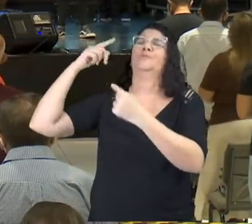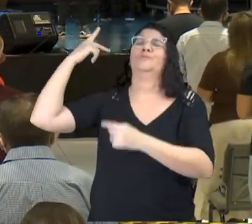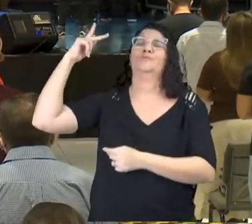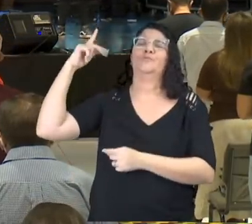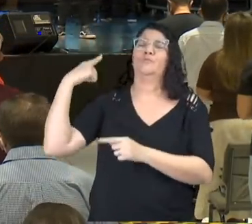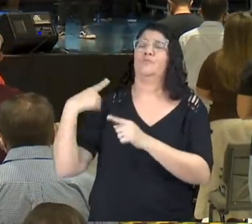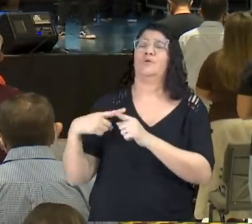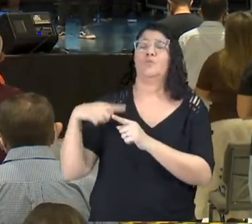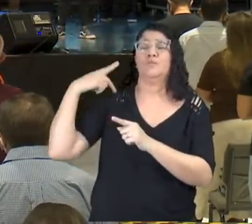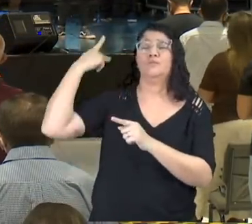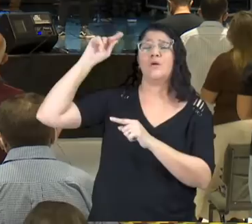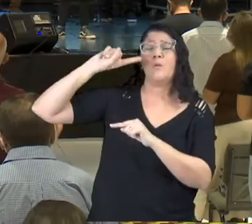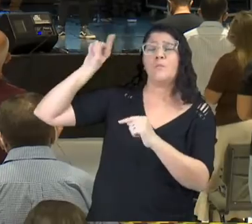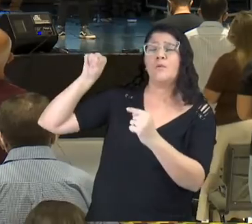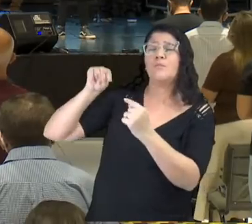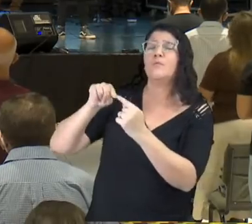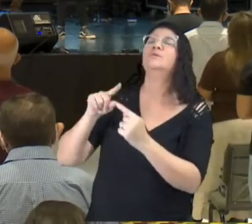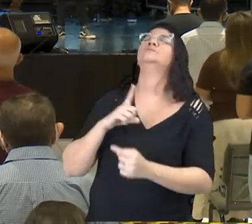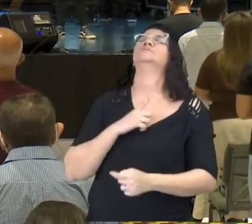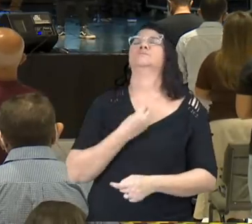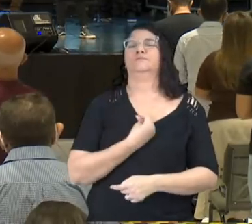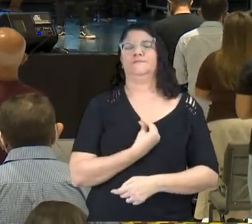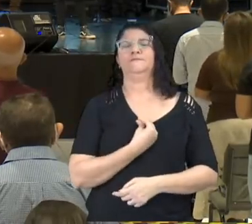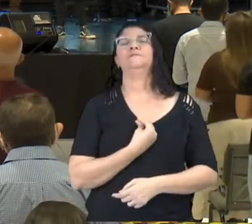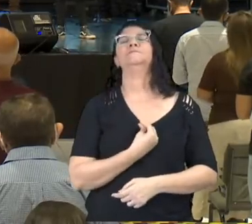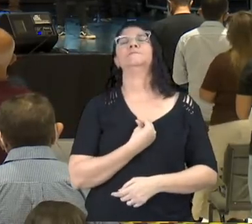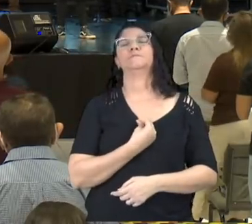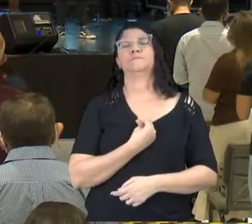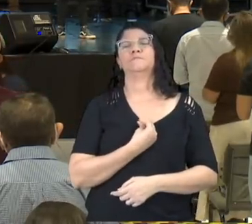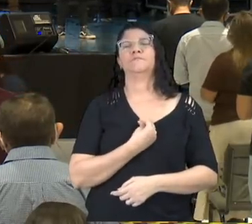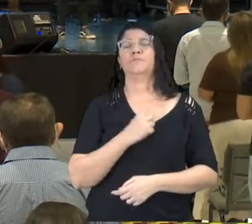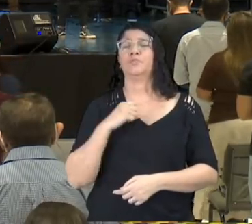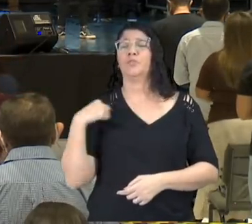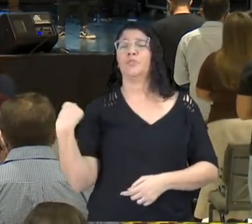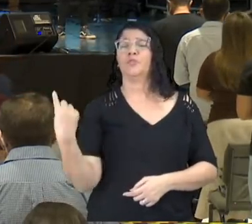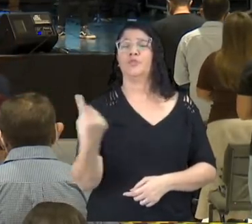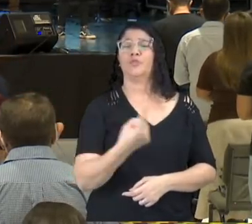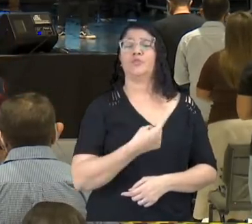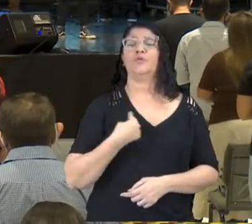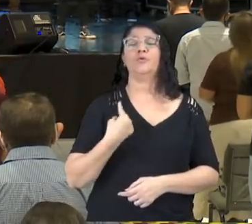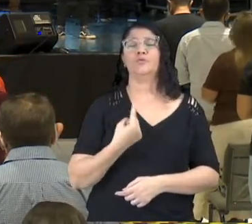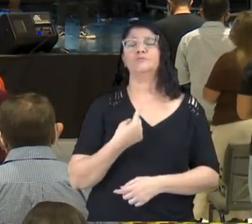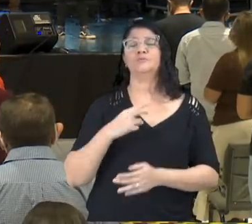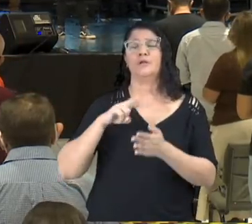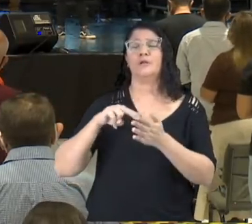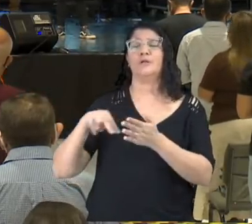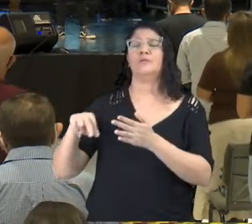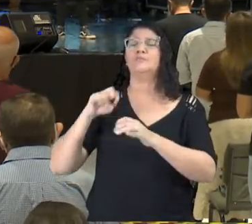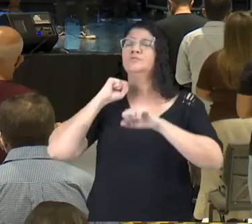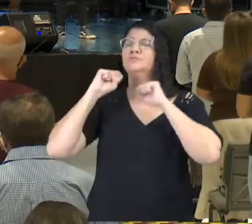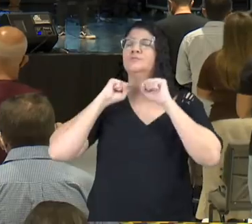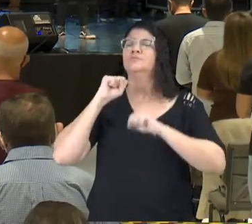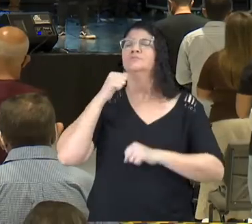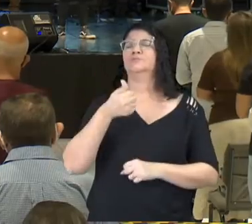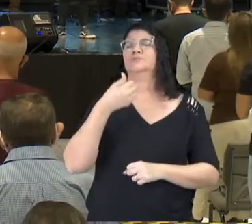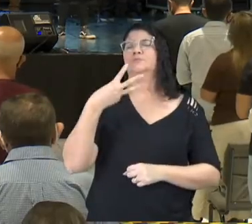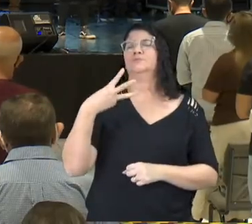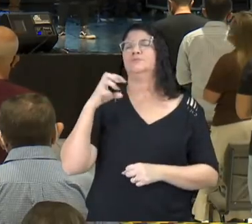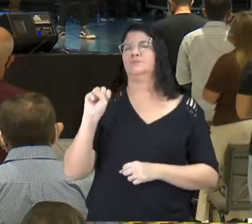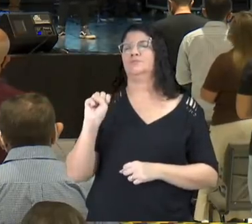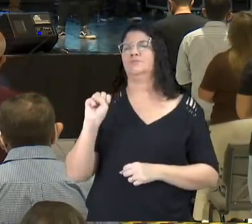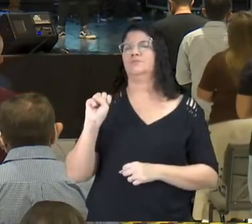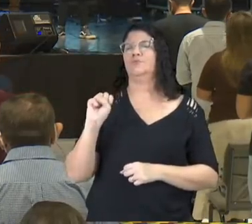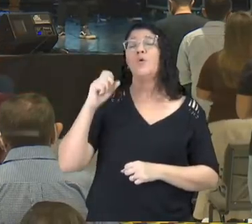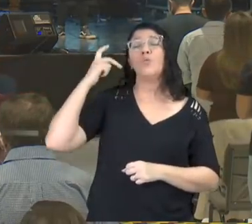teu propósito há vida. E como nós lemos no Salmo 138, o